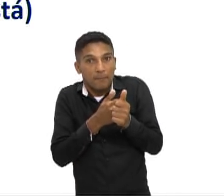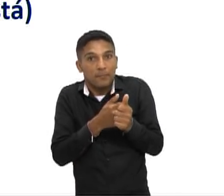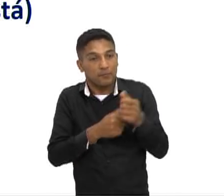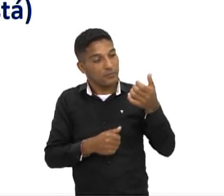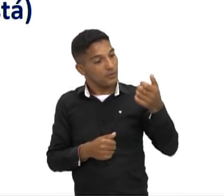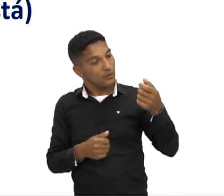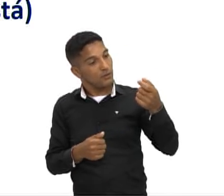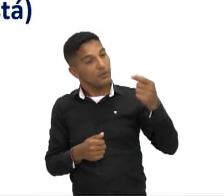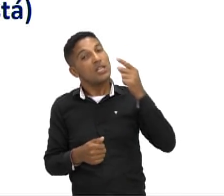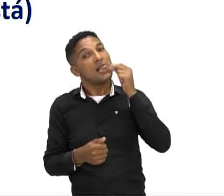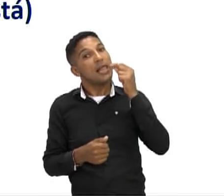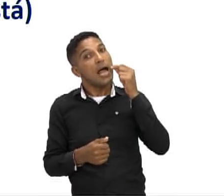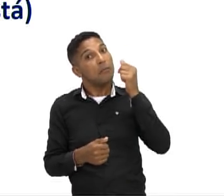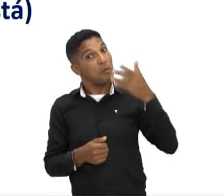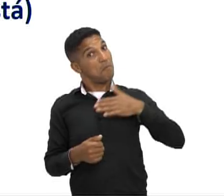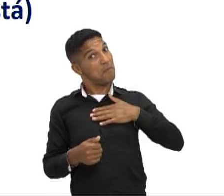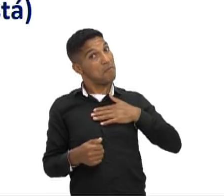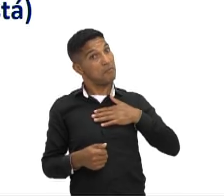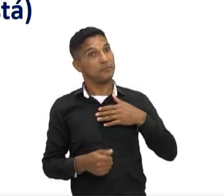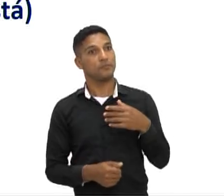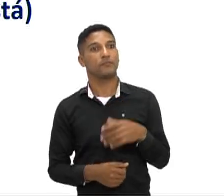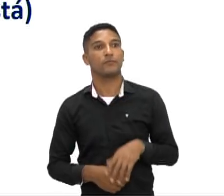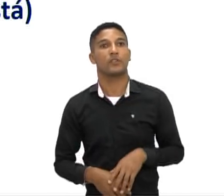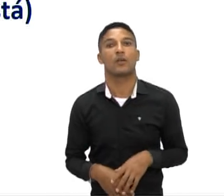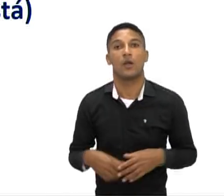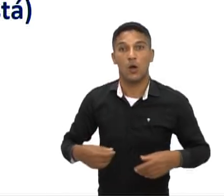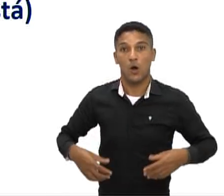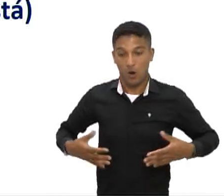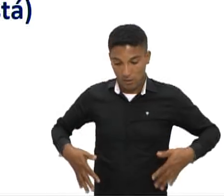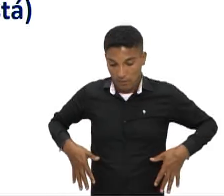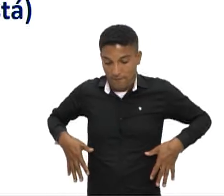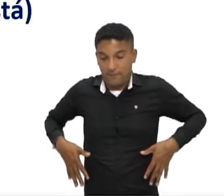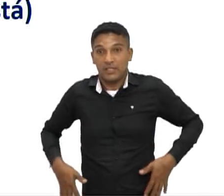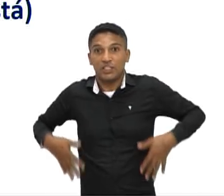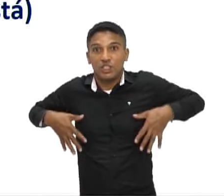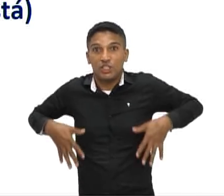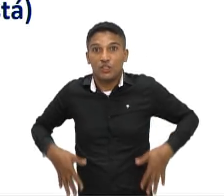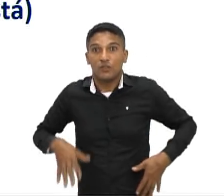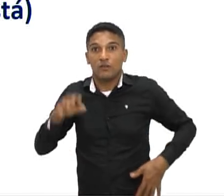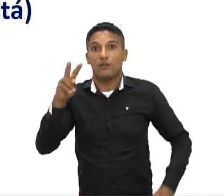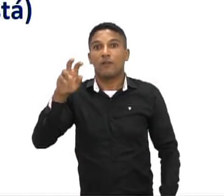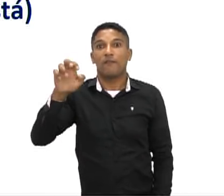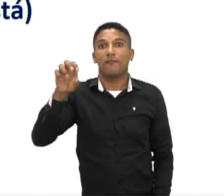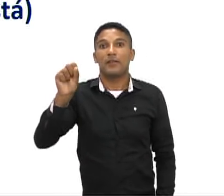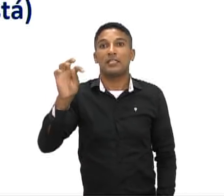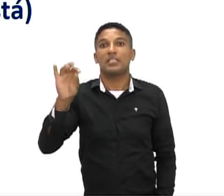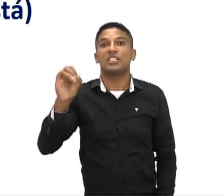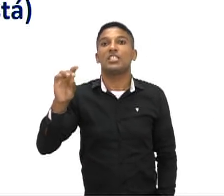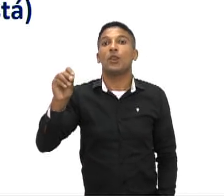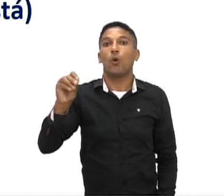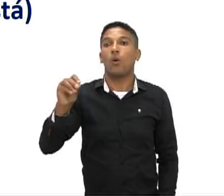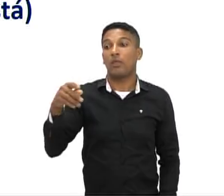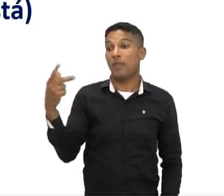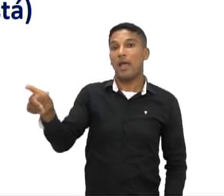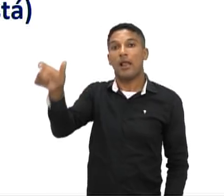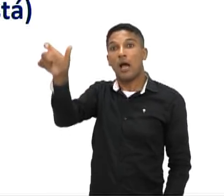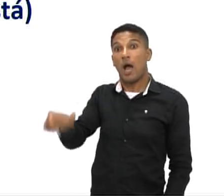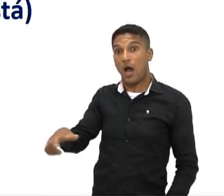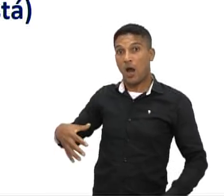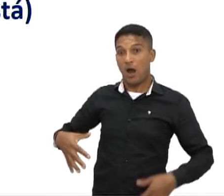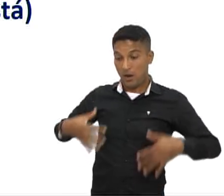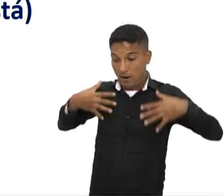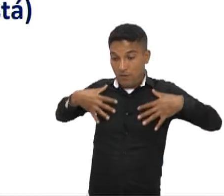Nossa, esse vestido é lindo, esse vestido que está contigo, ou seja, não está comigo, né? Não está próximo a mim,